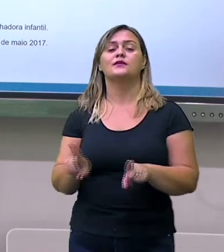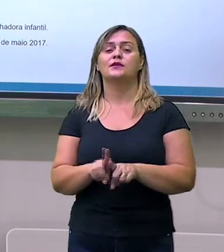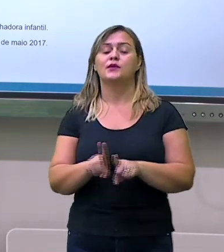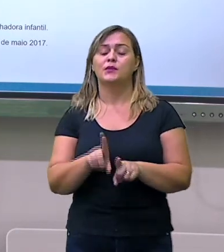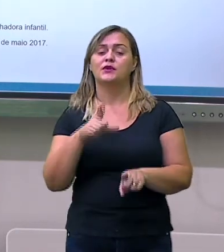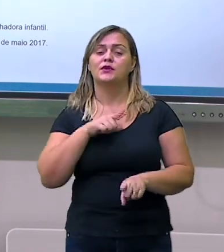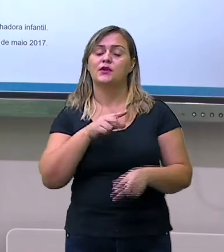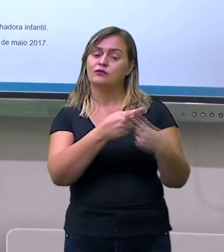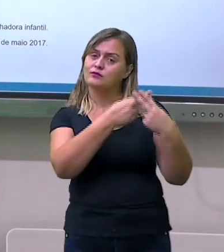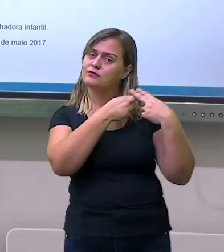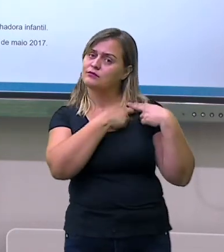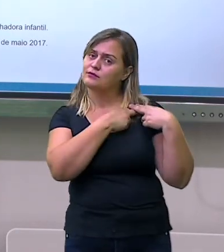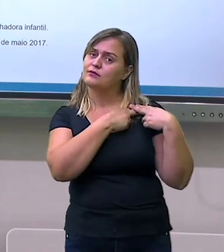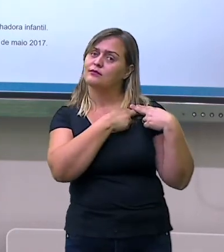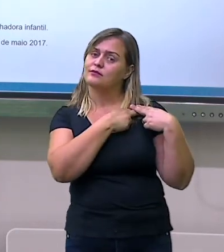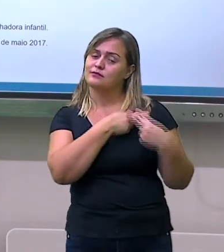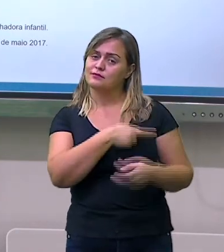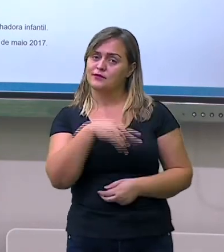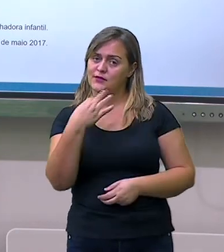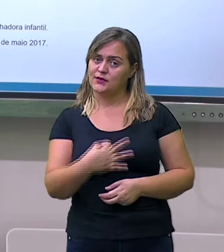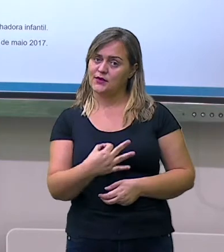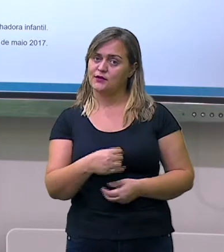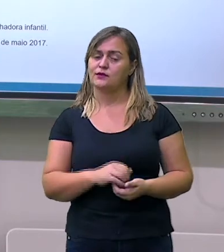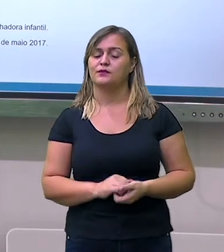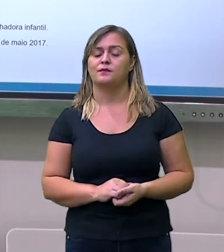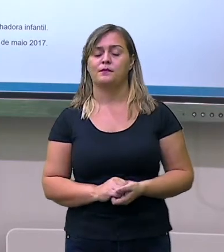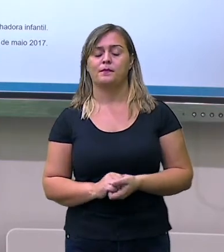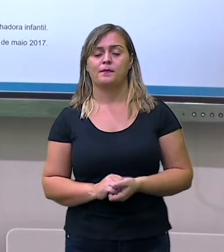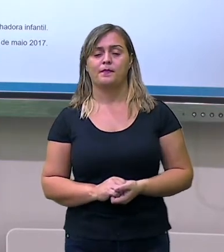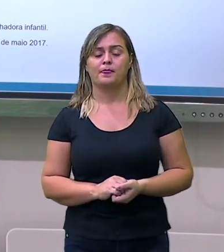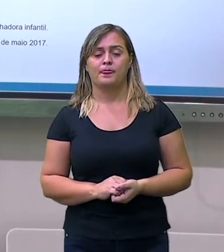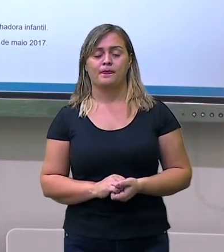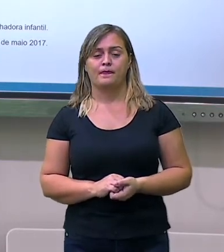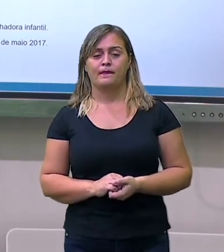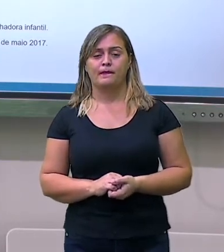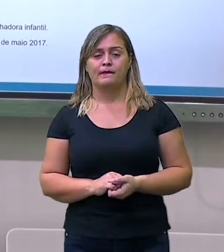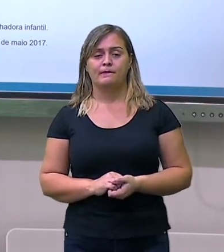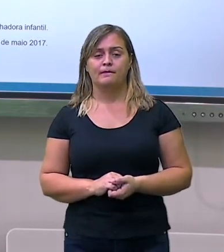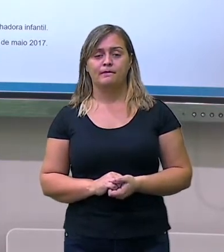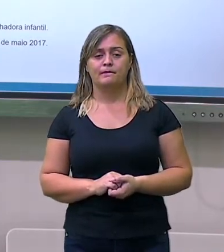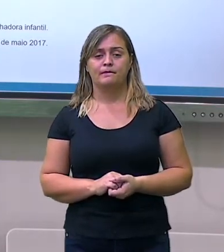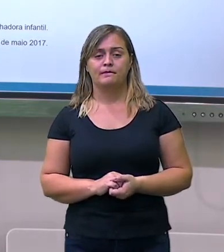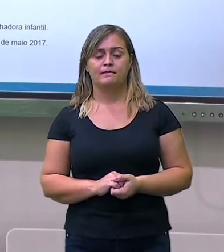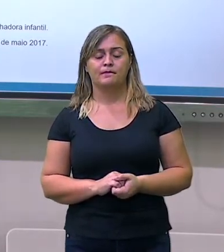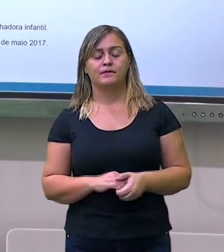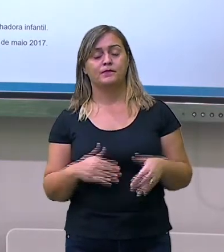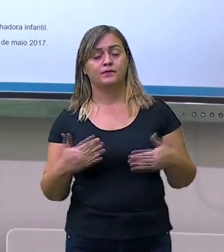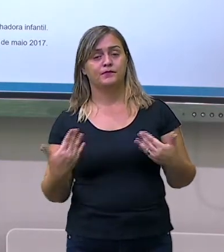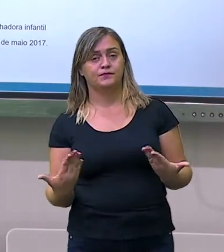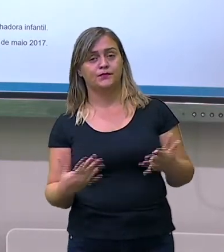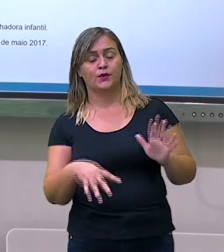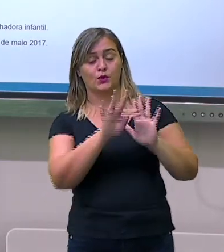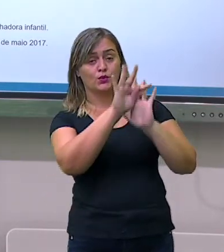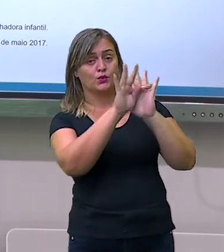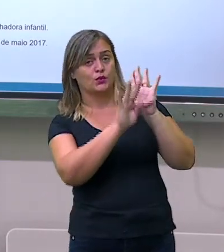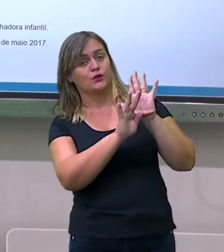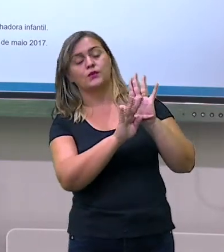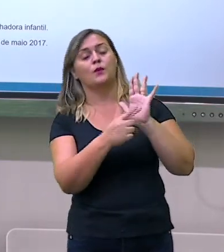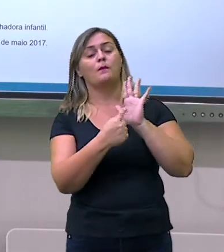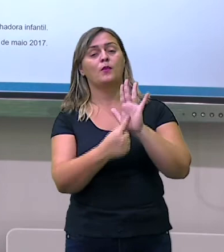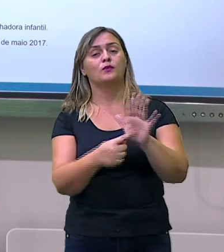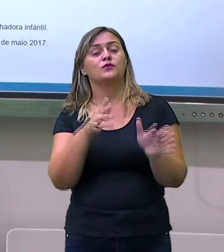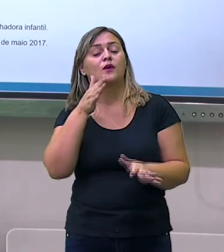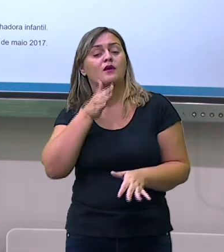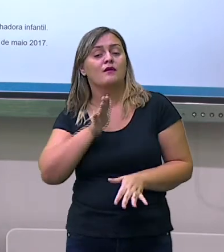dever de cumprir ali, de ajudar a família, tá ok? Então, neste caso aqui, nós estamos falando de uma